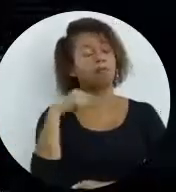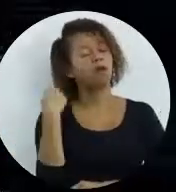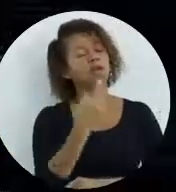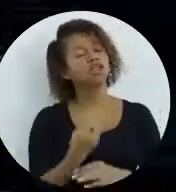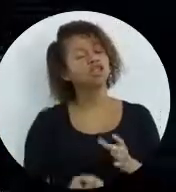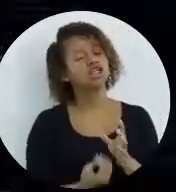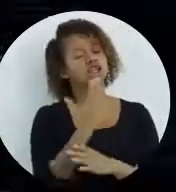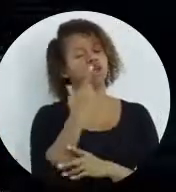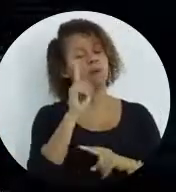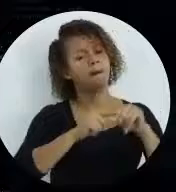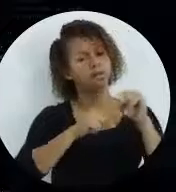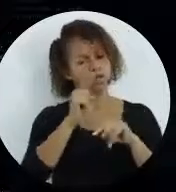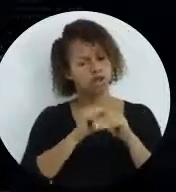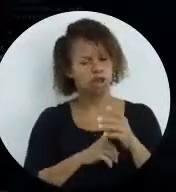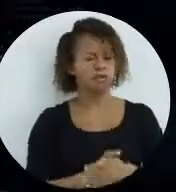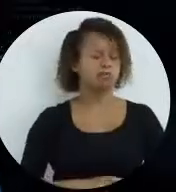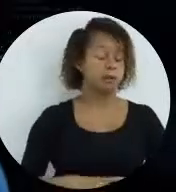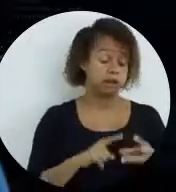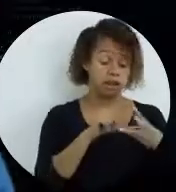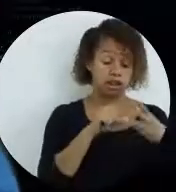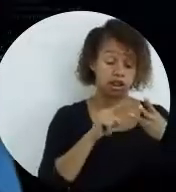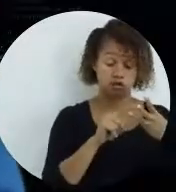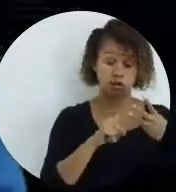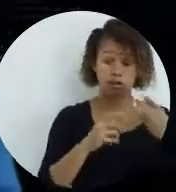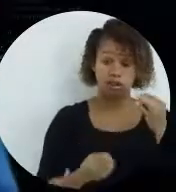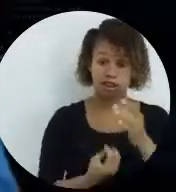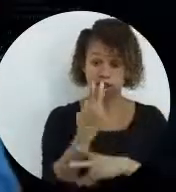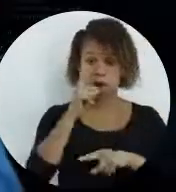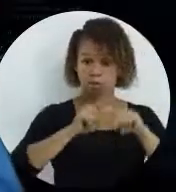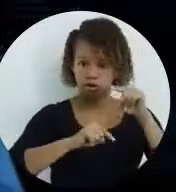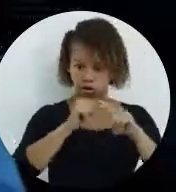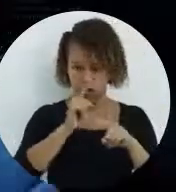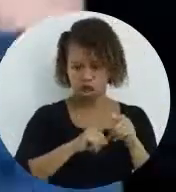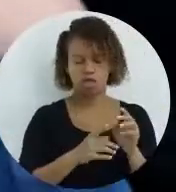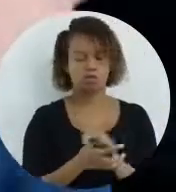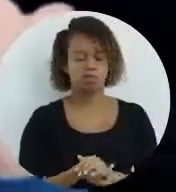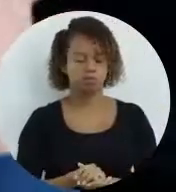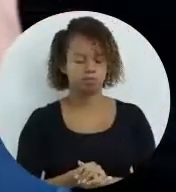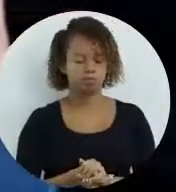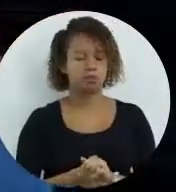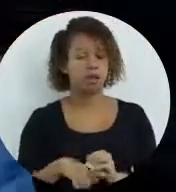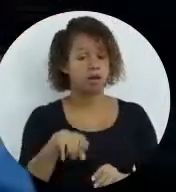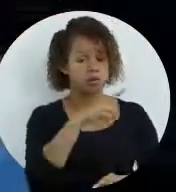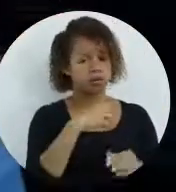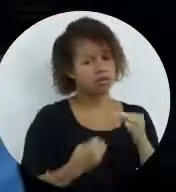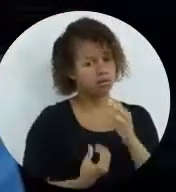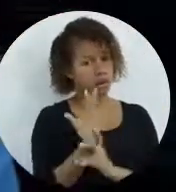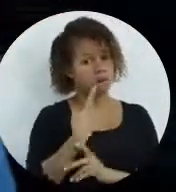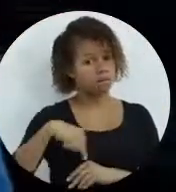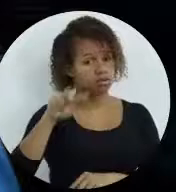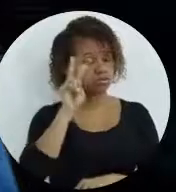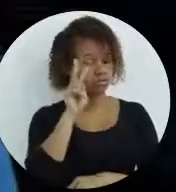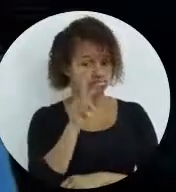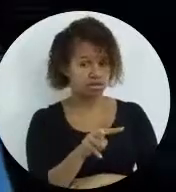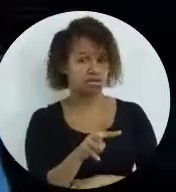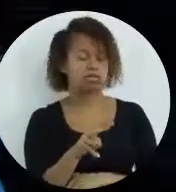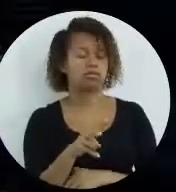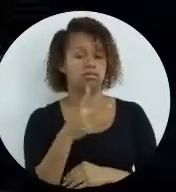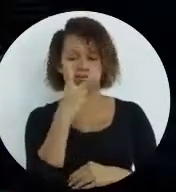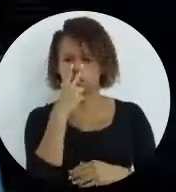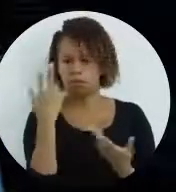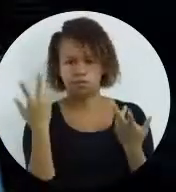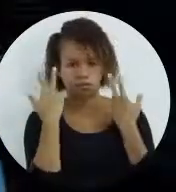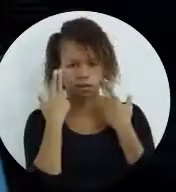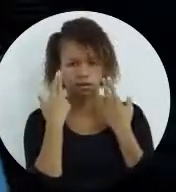gente cria um objeto? Bem, a gente tem 3 formas de criar um objeto. A gente pode criar da forma como vocês viram, que é chamada de